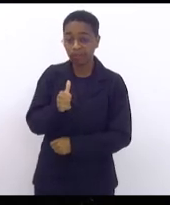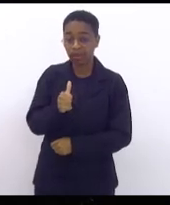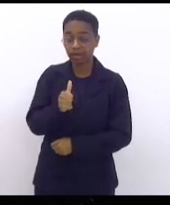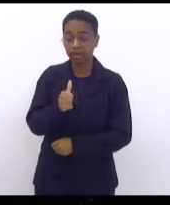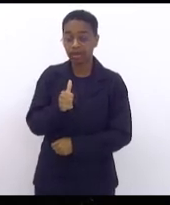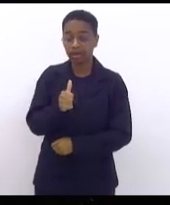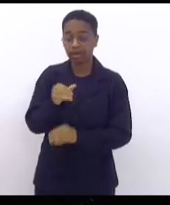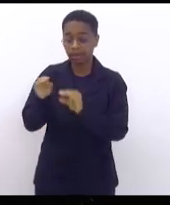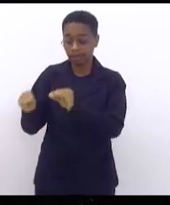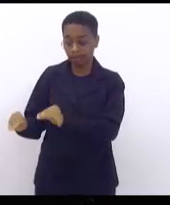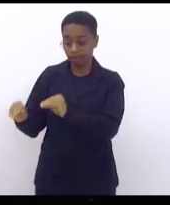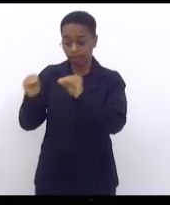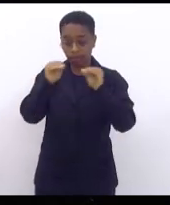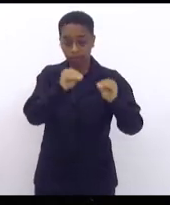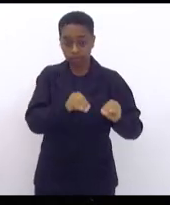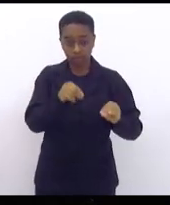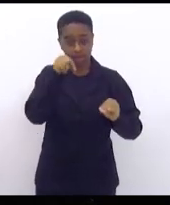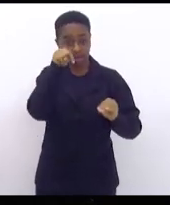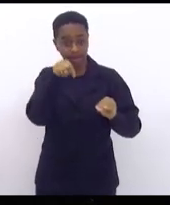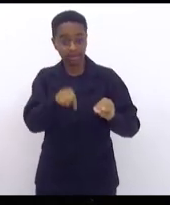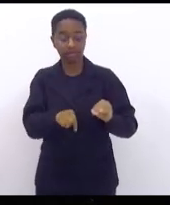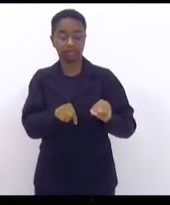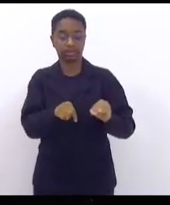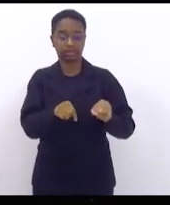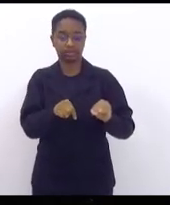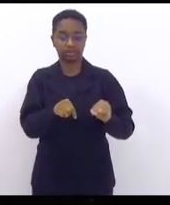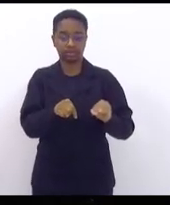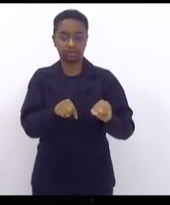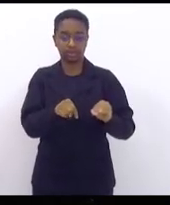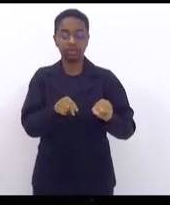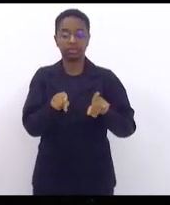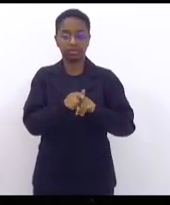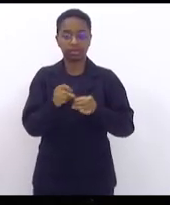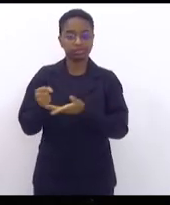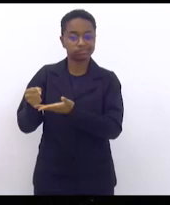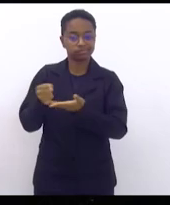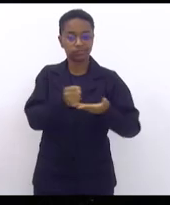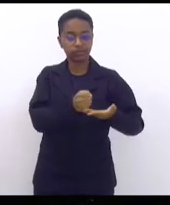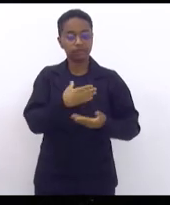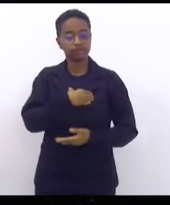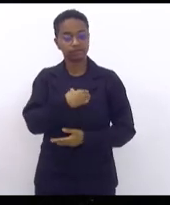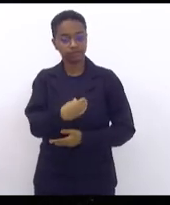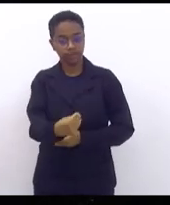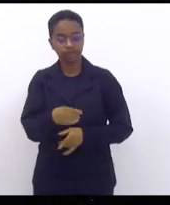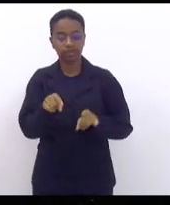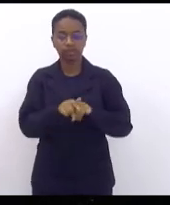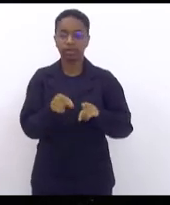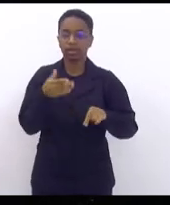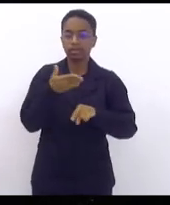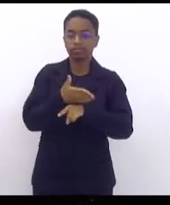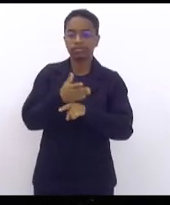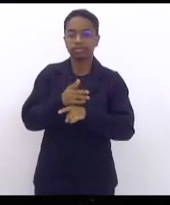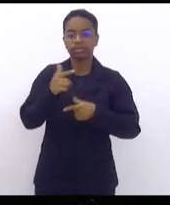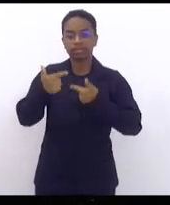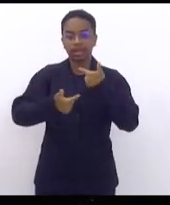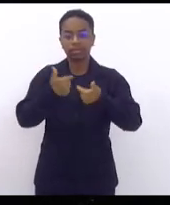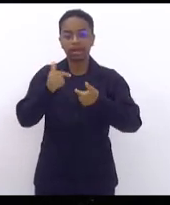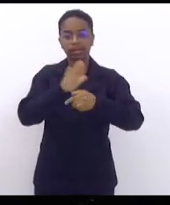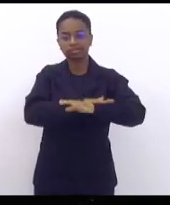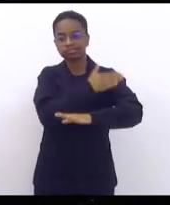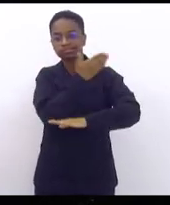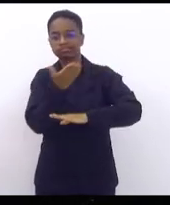sua terra, que veio para cá, aqui para cá trouxe seus filhos, participa da dupla jornada de